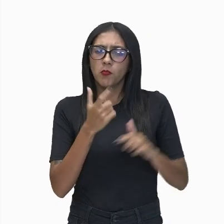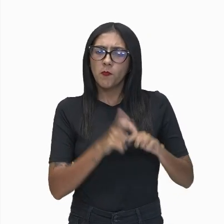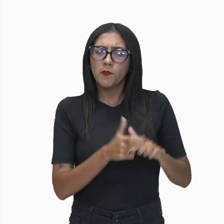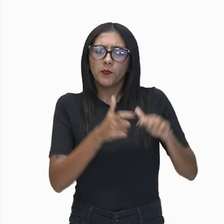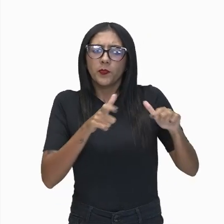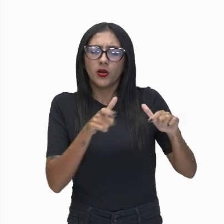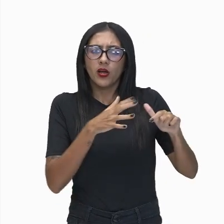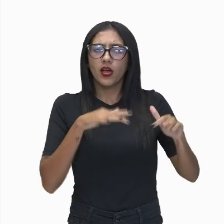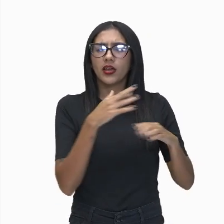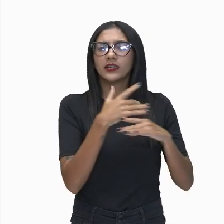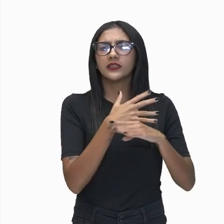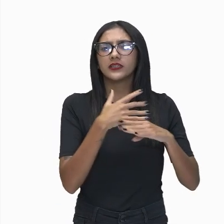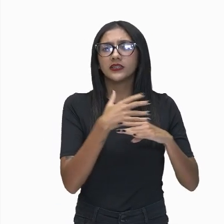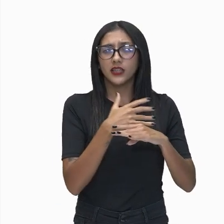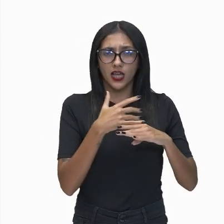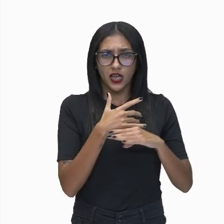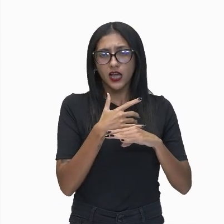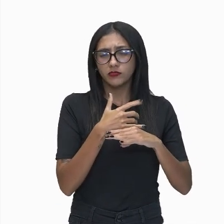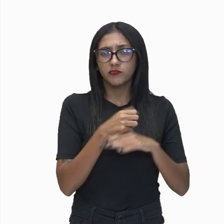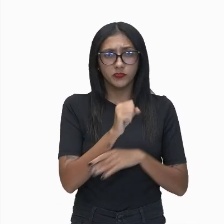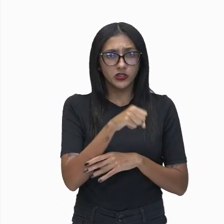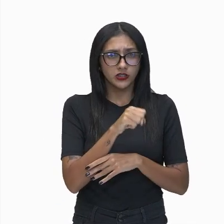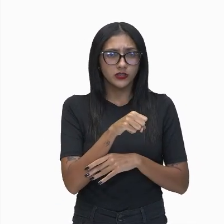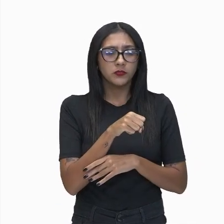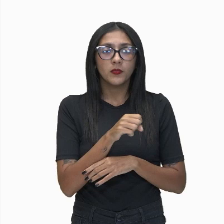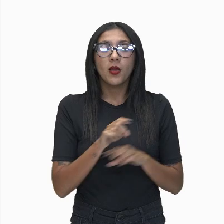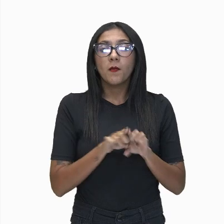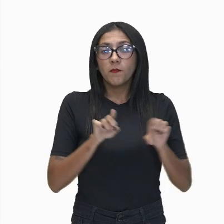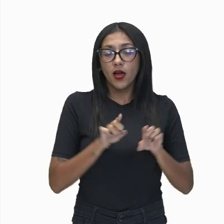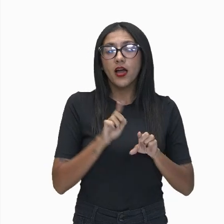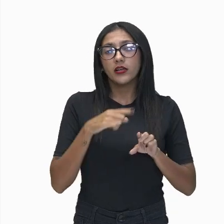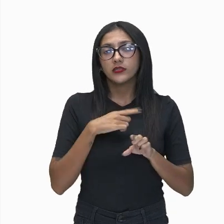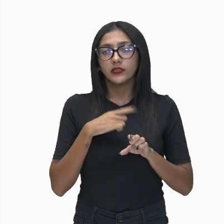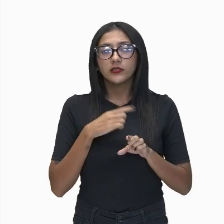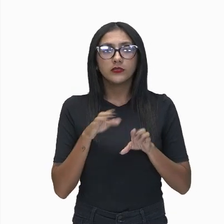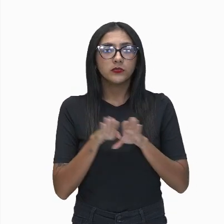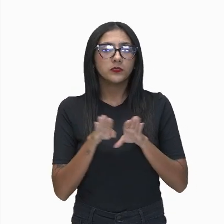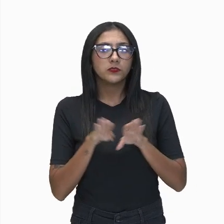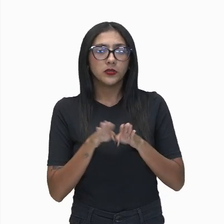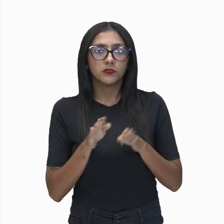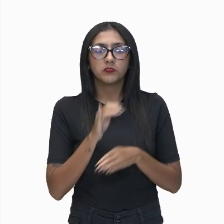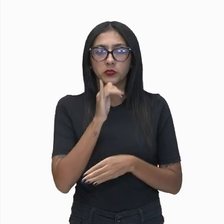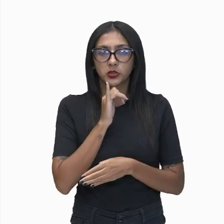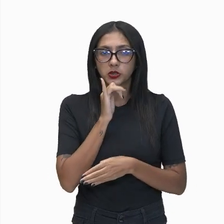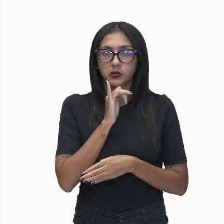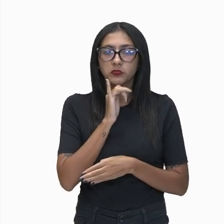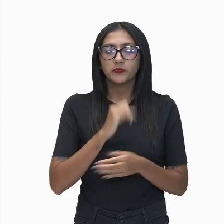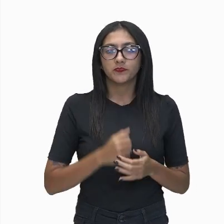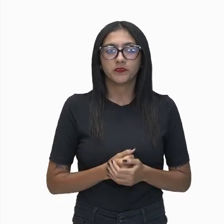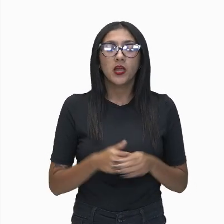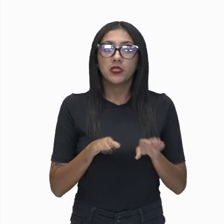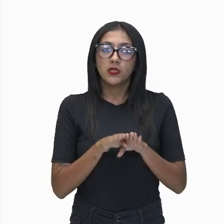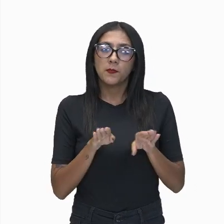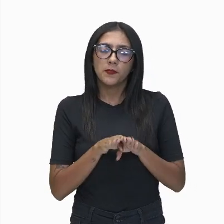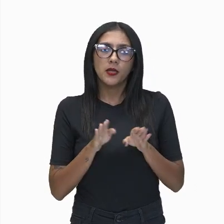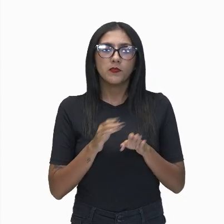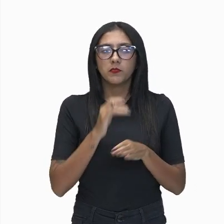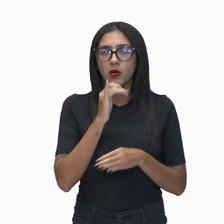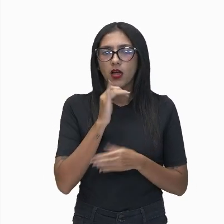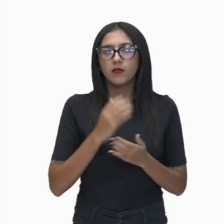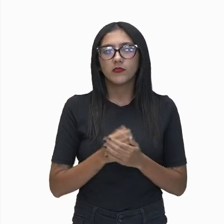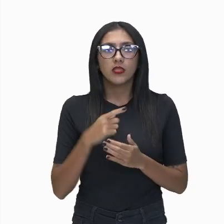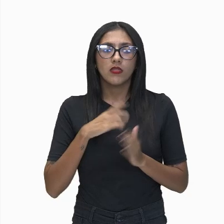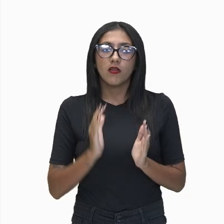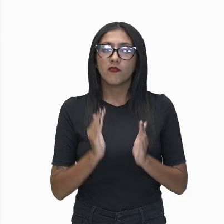das cidades no nosso país, né? Mas ela não somente está relacionado à questão